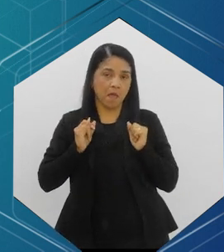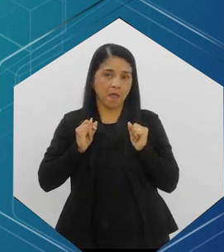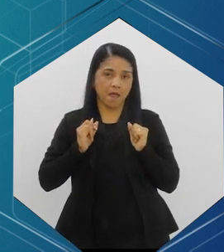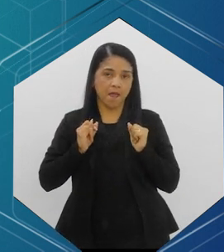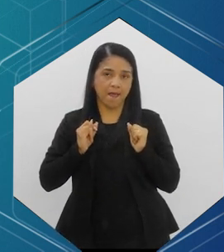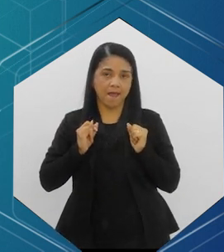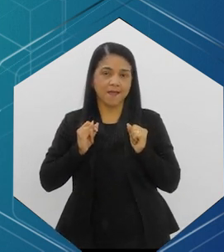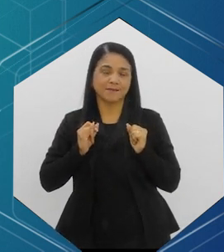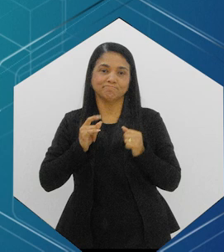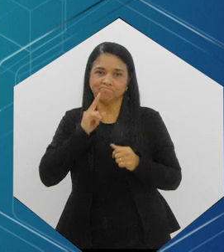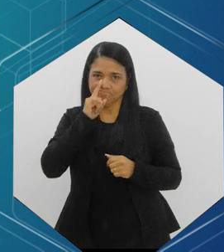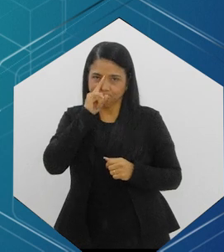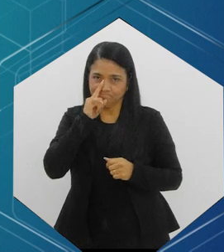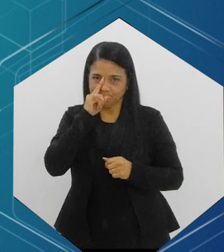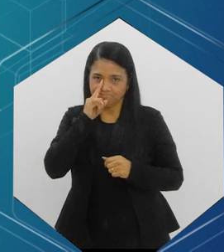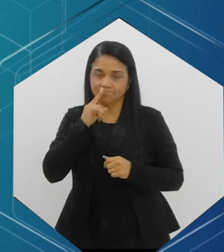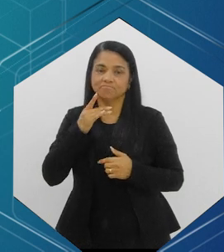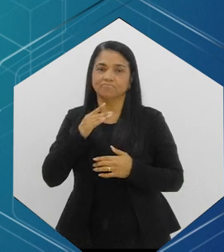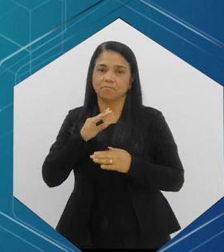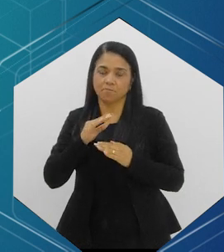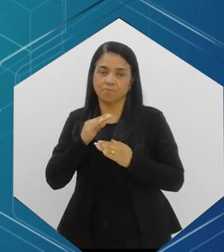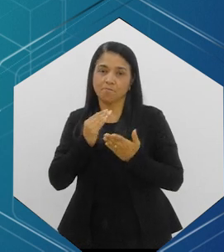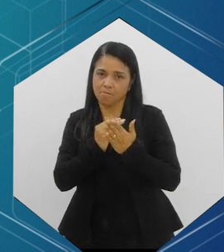tem um risco muito maior